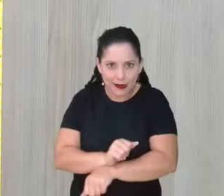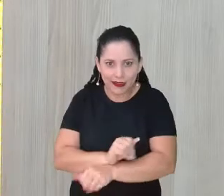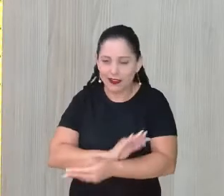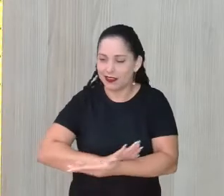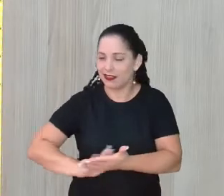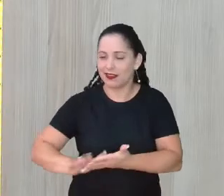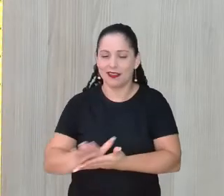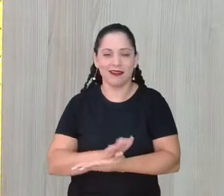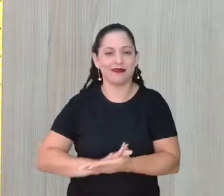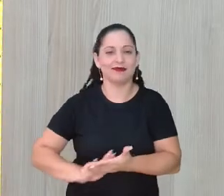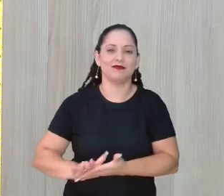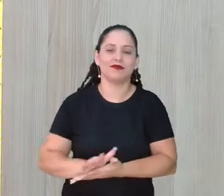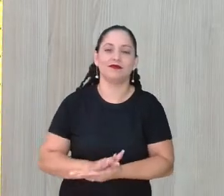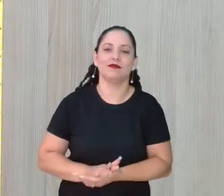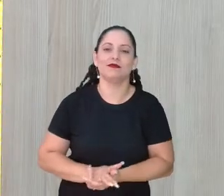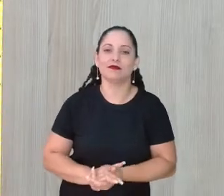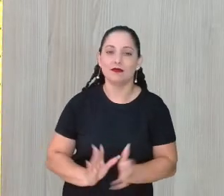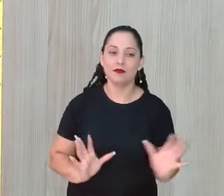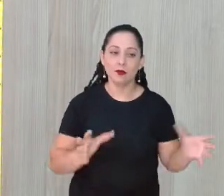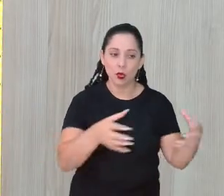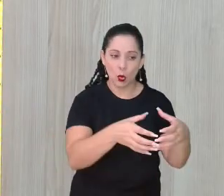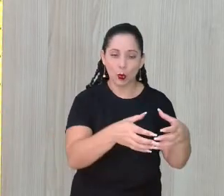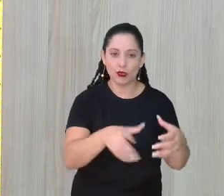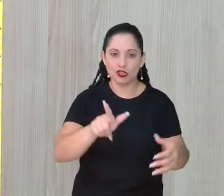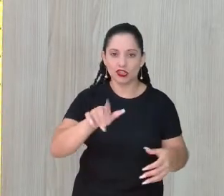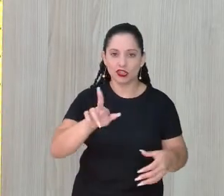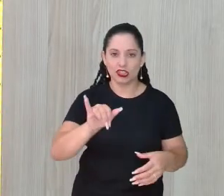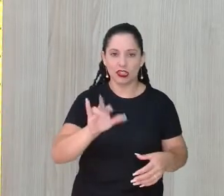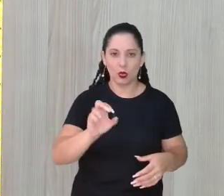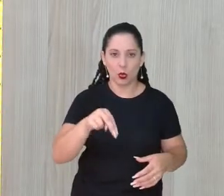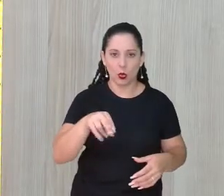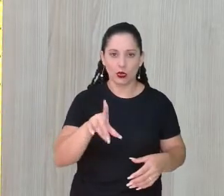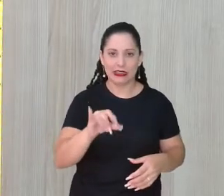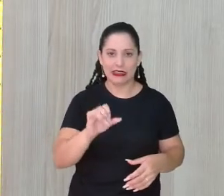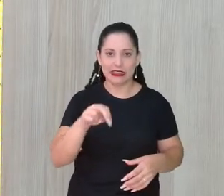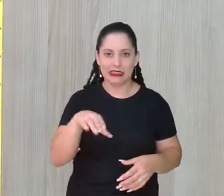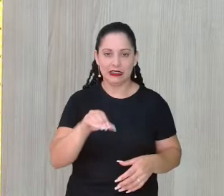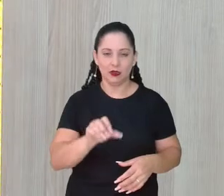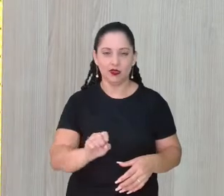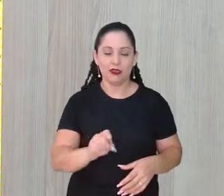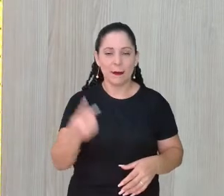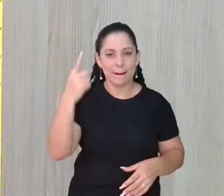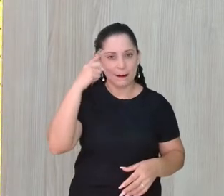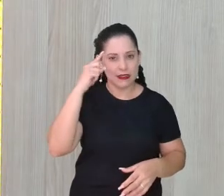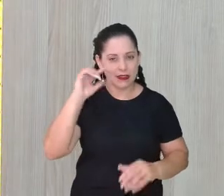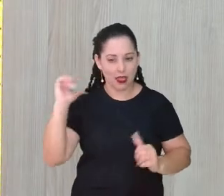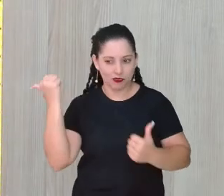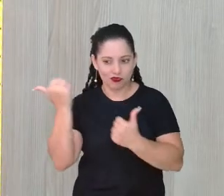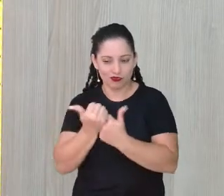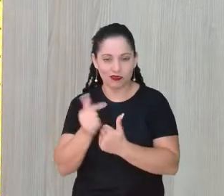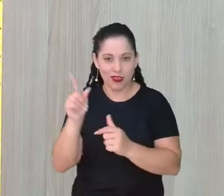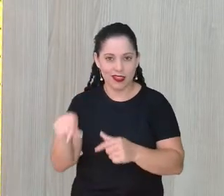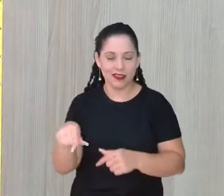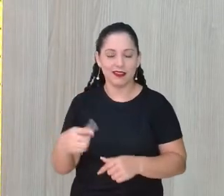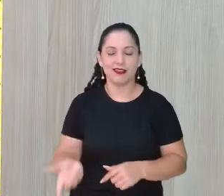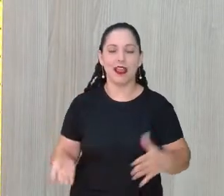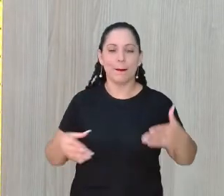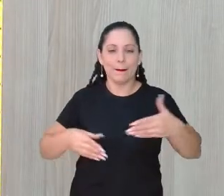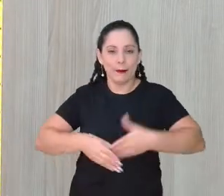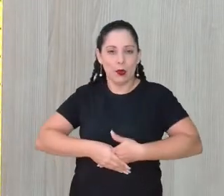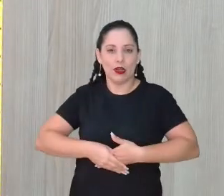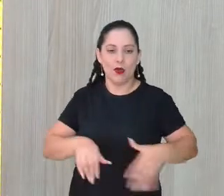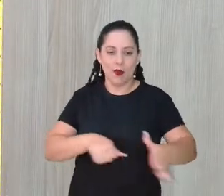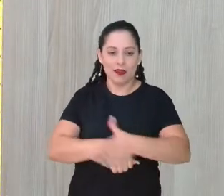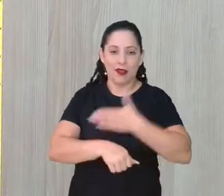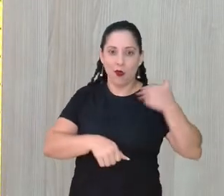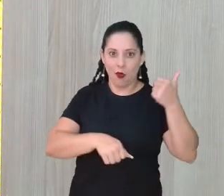né? Os girondinos pensam em colocar Napoleão para dar um golpe, né? Ali apoiado por eles, né?